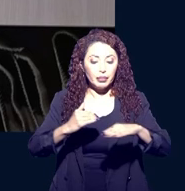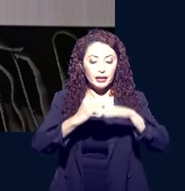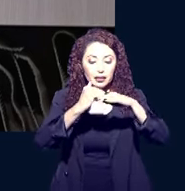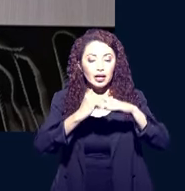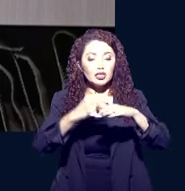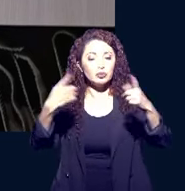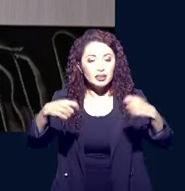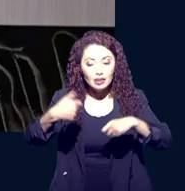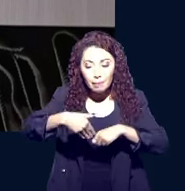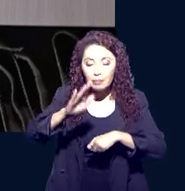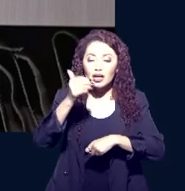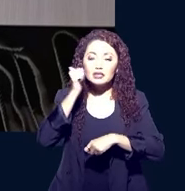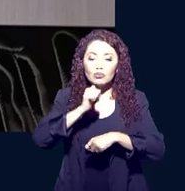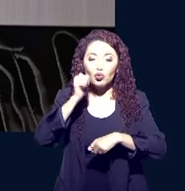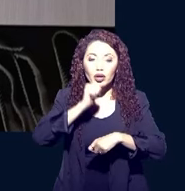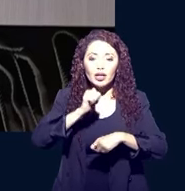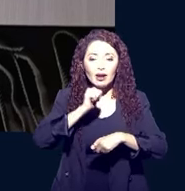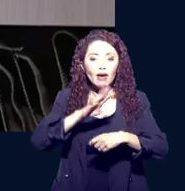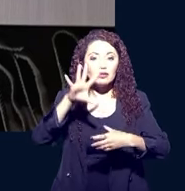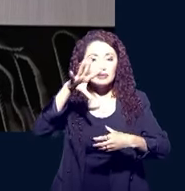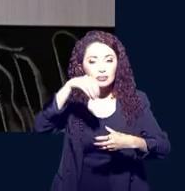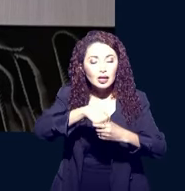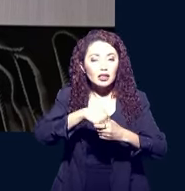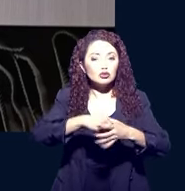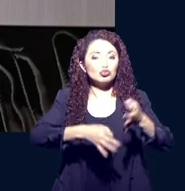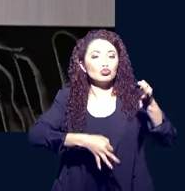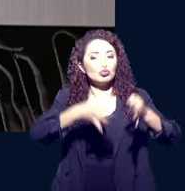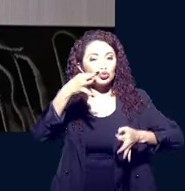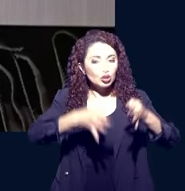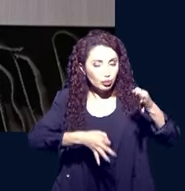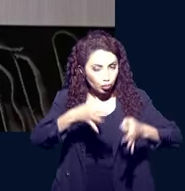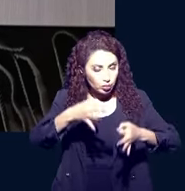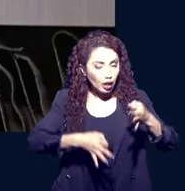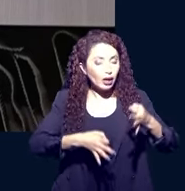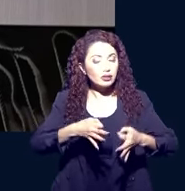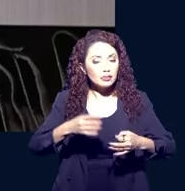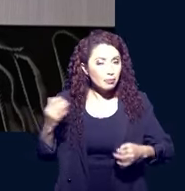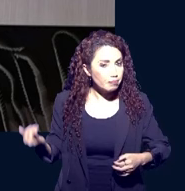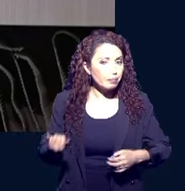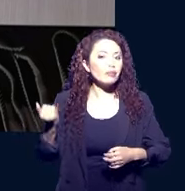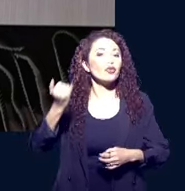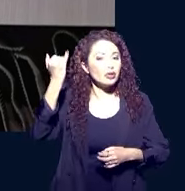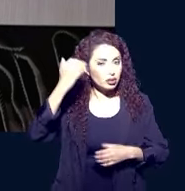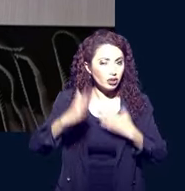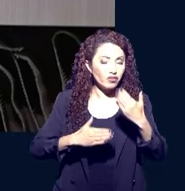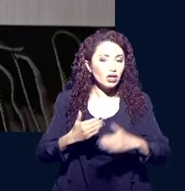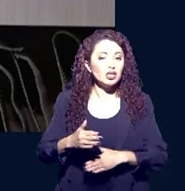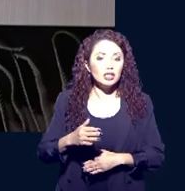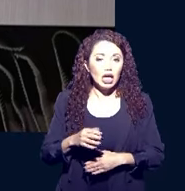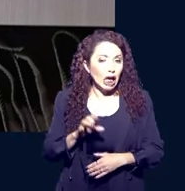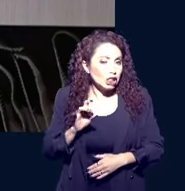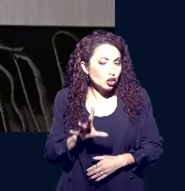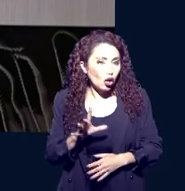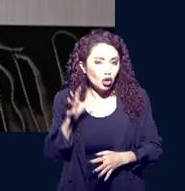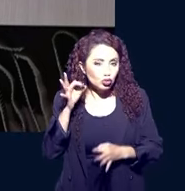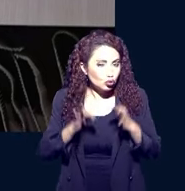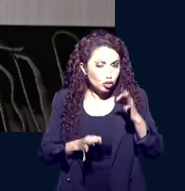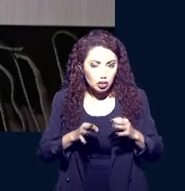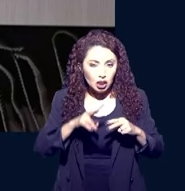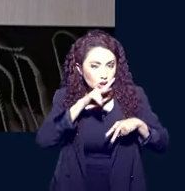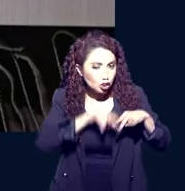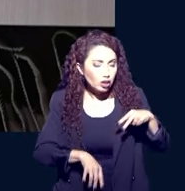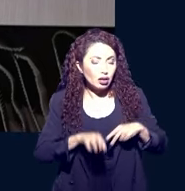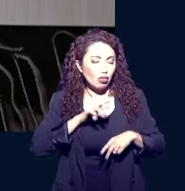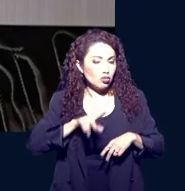mulheres nos tribunais é absolutamente imprescindível esse tipo de avanço não é só por uma questão de Justiça de gênero mas